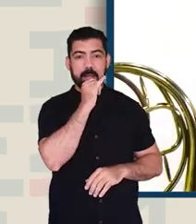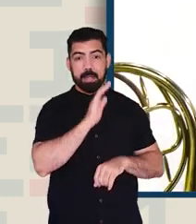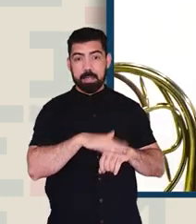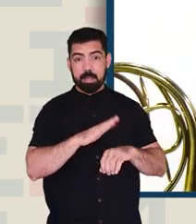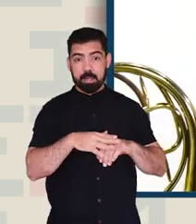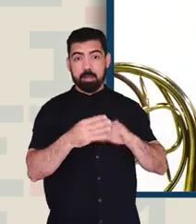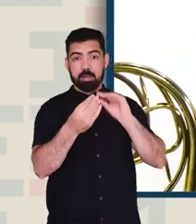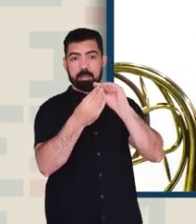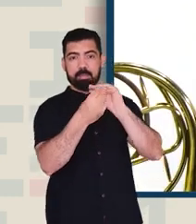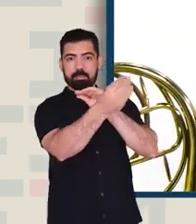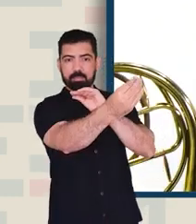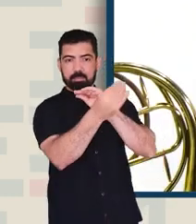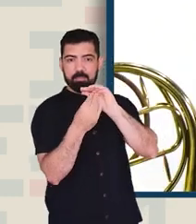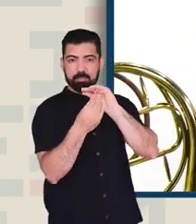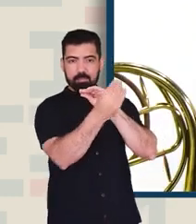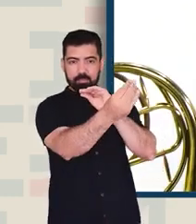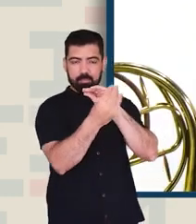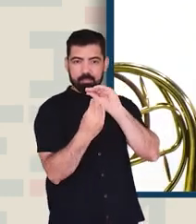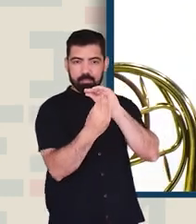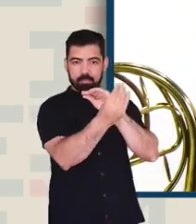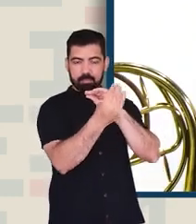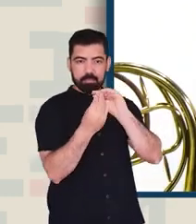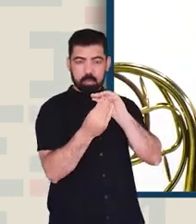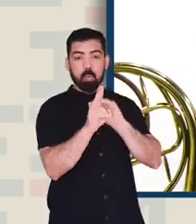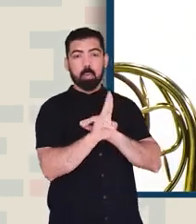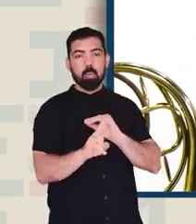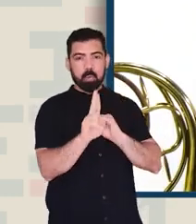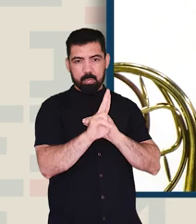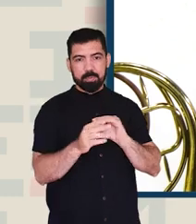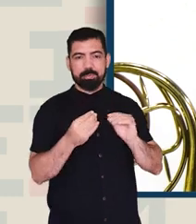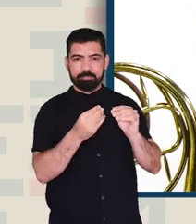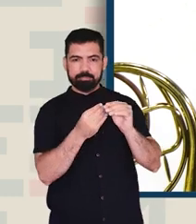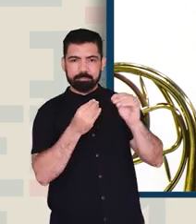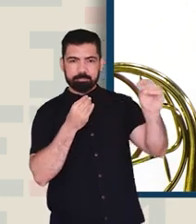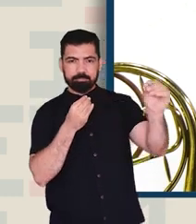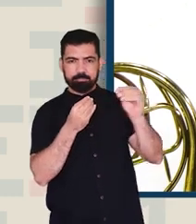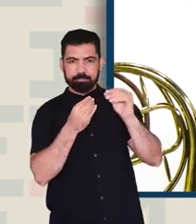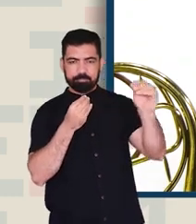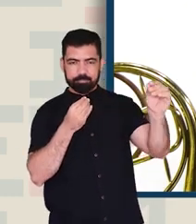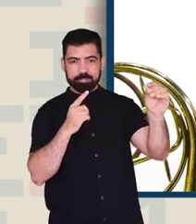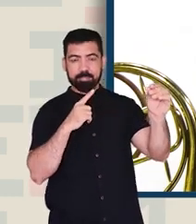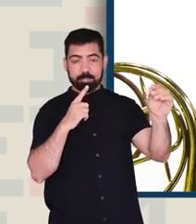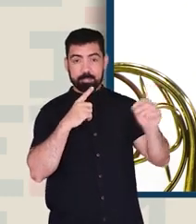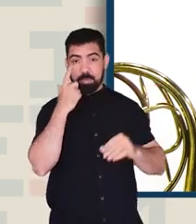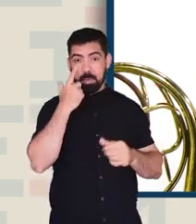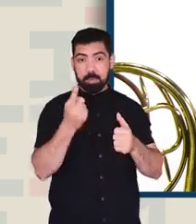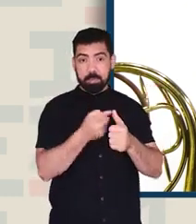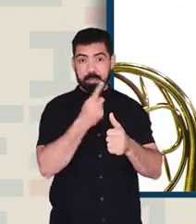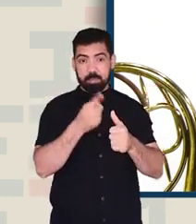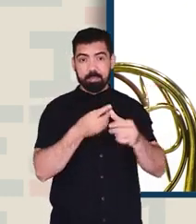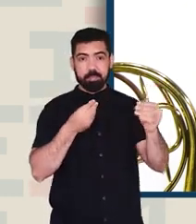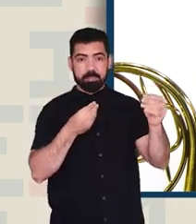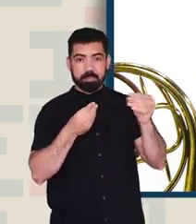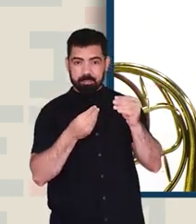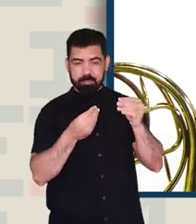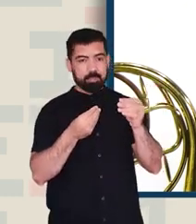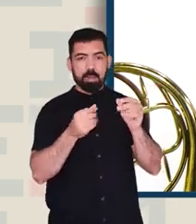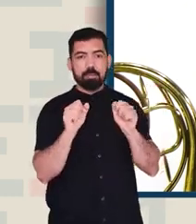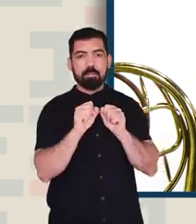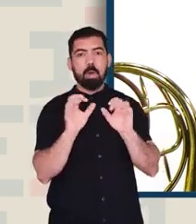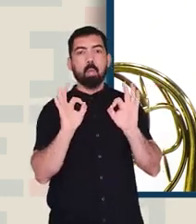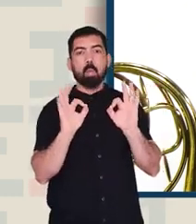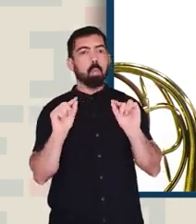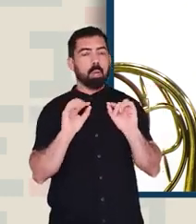diminuo e alongo o tamanho do instrumento utilizando aqui essa vara, né? Então aqui a gente tem a primeira posição, é como se eu não